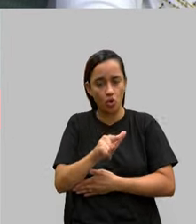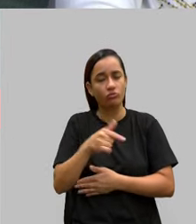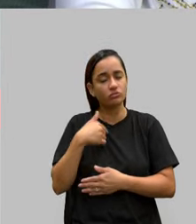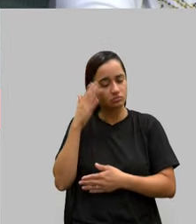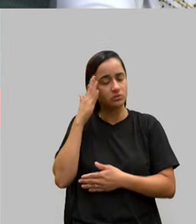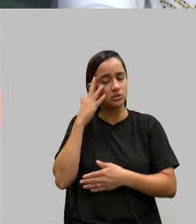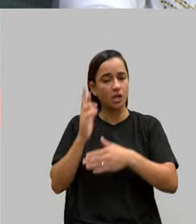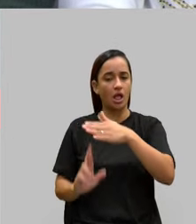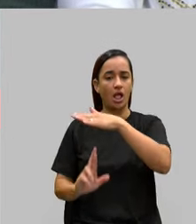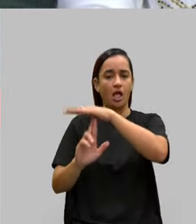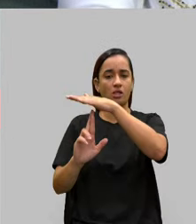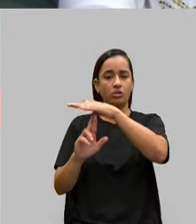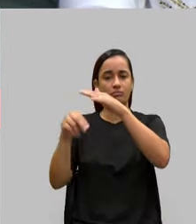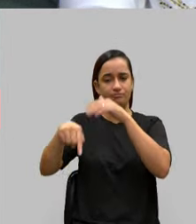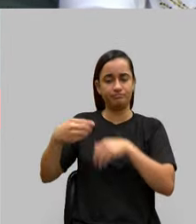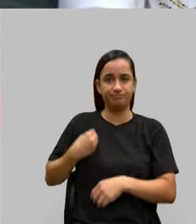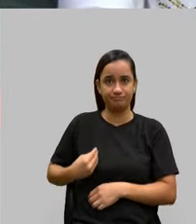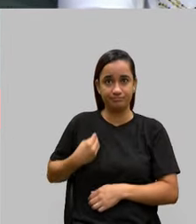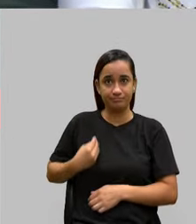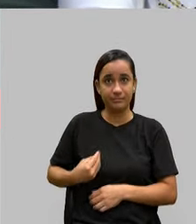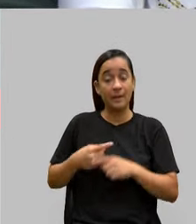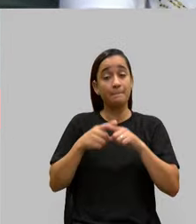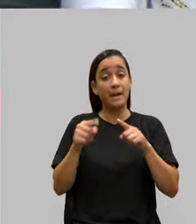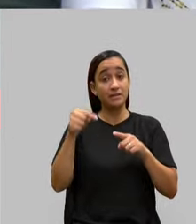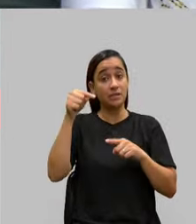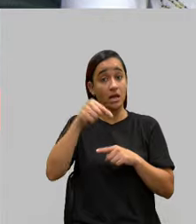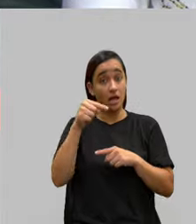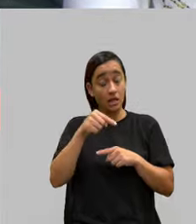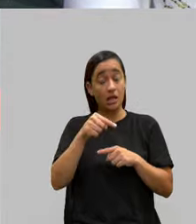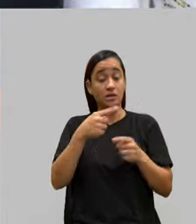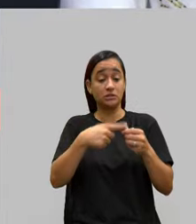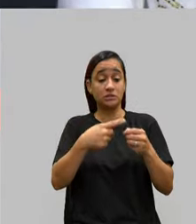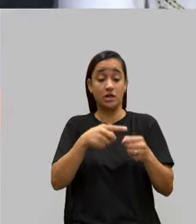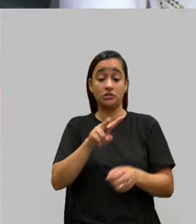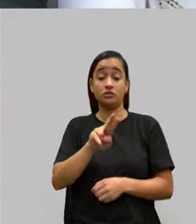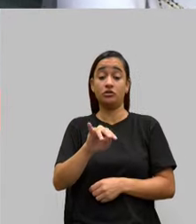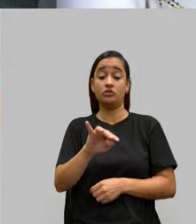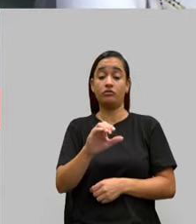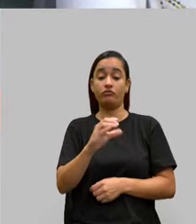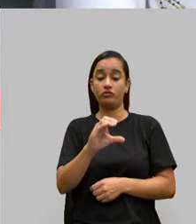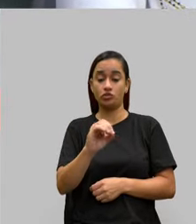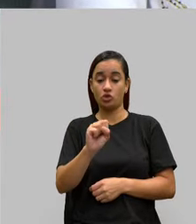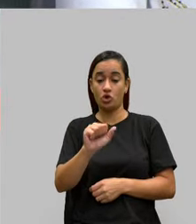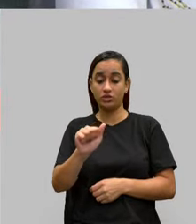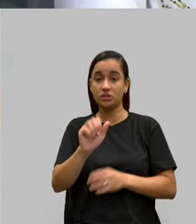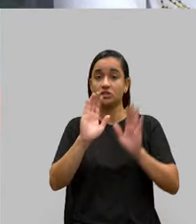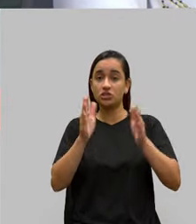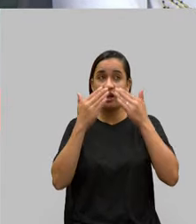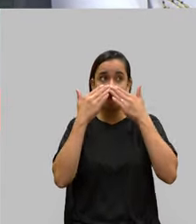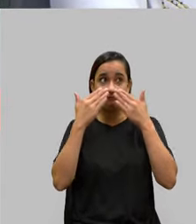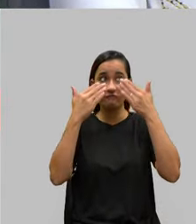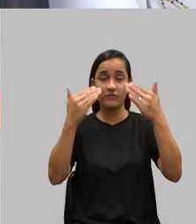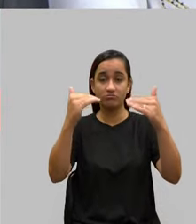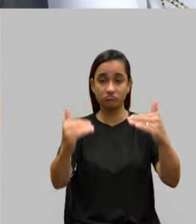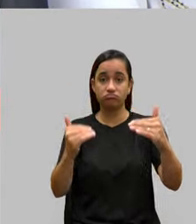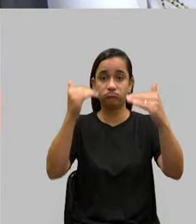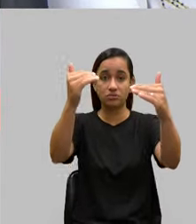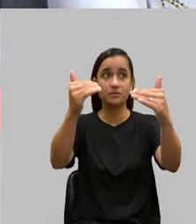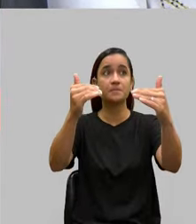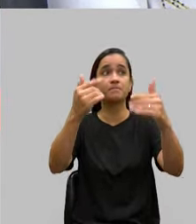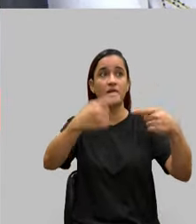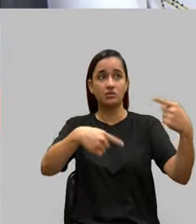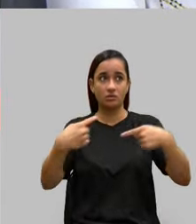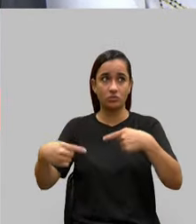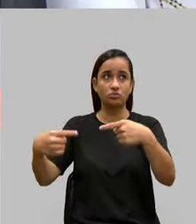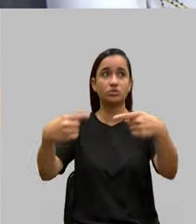Brasil ela tem estado já na frente nessa discussão nessas pesquisas aí e eu o meio acadêmico aí eu